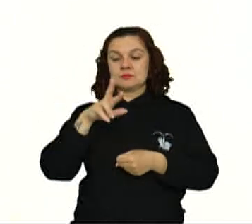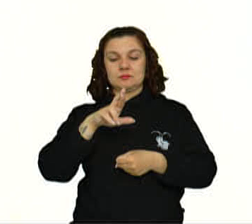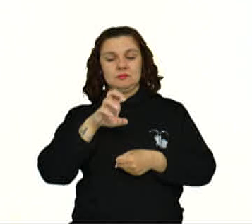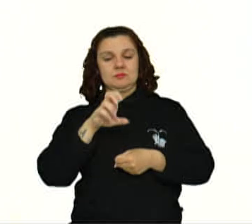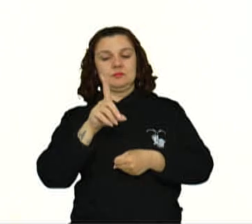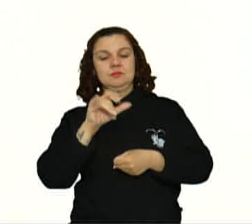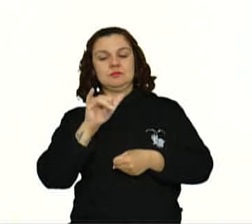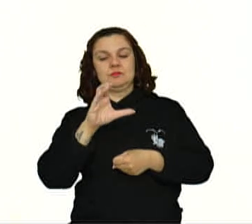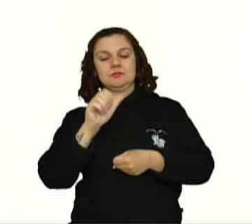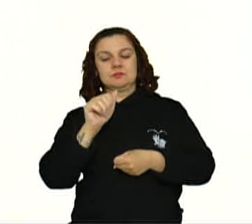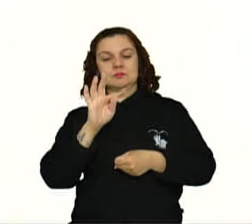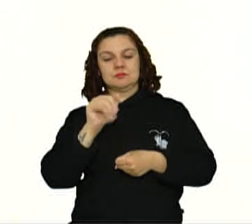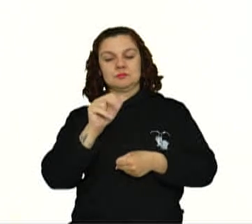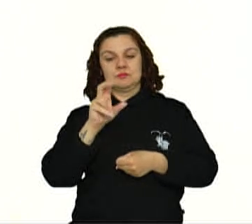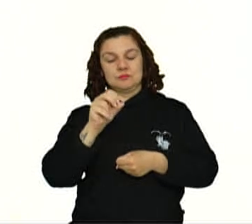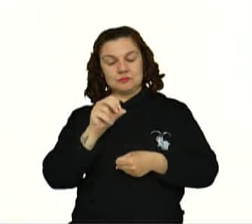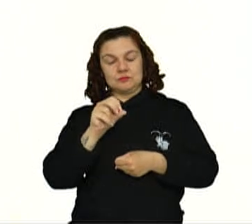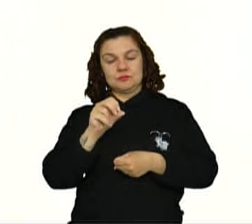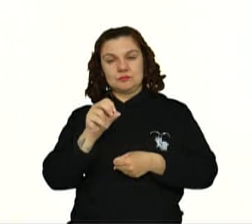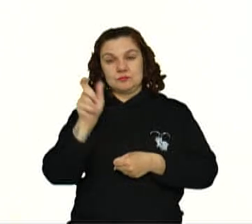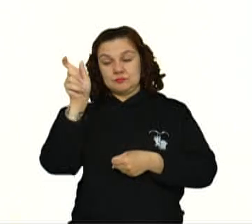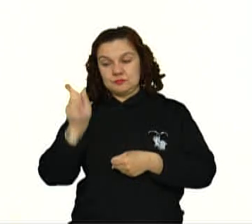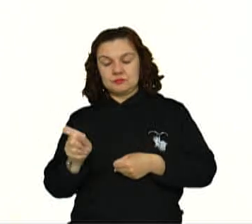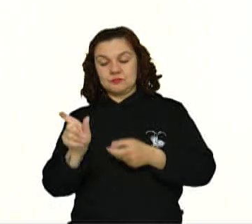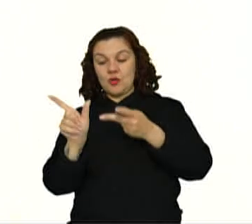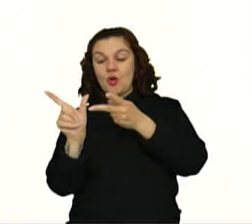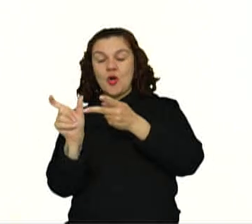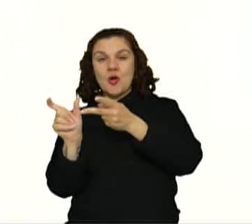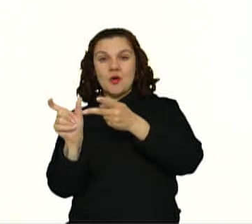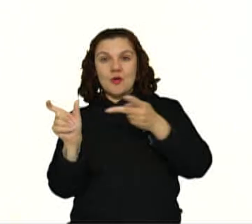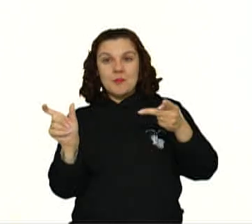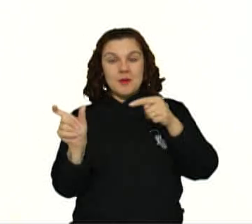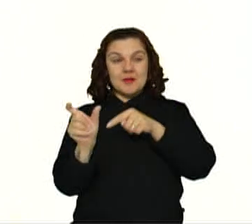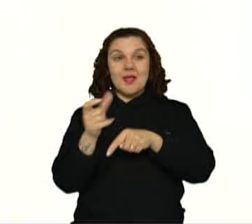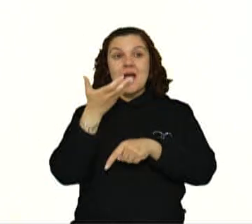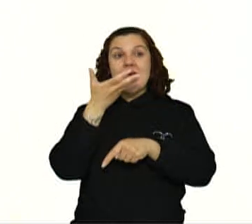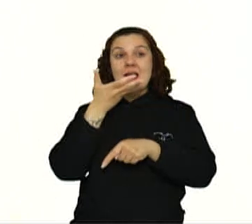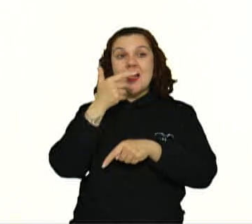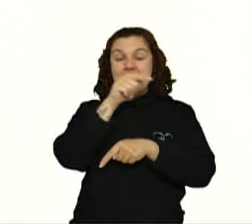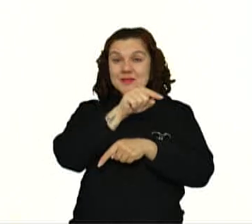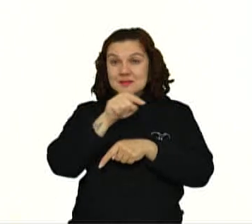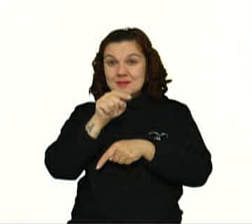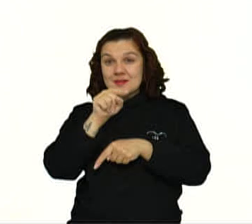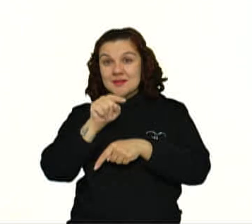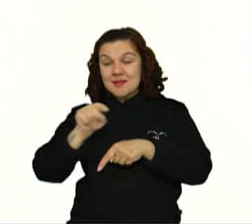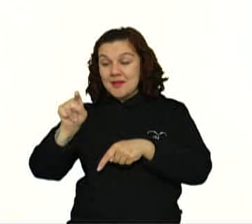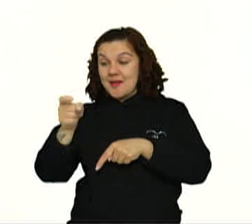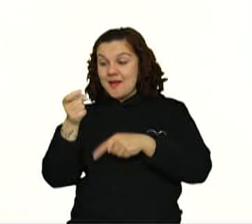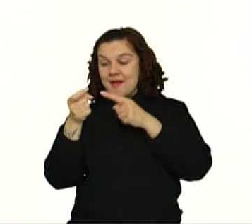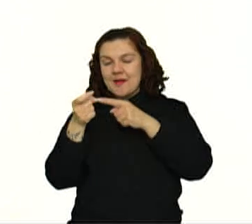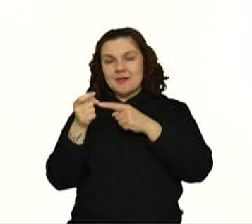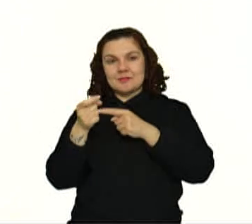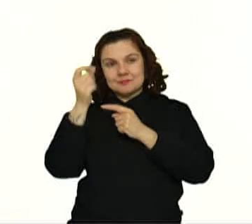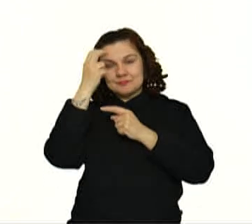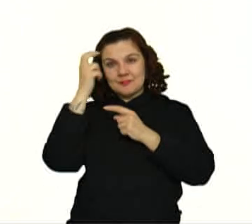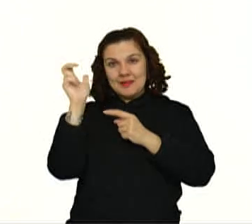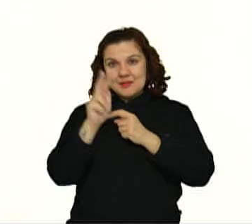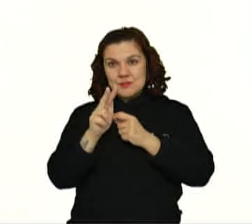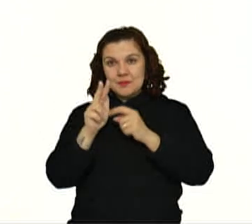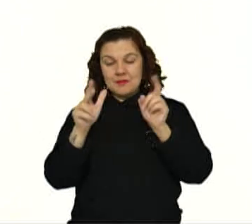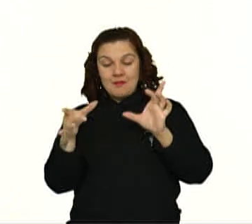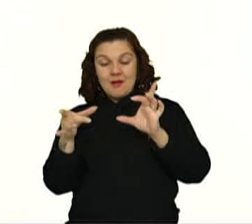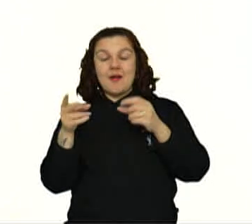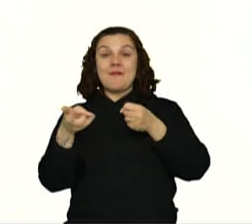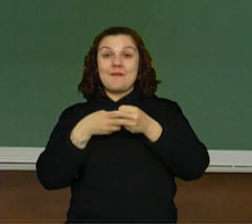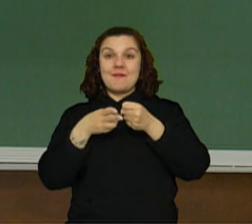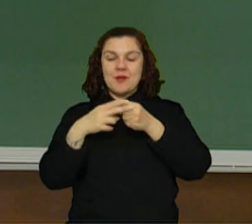do sujeito. As crianças eram espertas. Então vejam que eram, verbo de